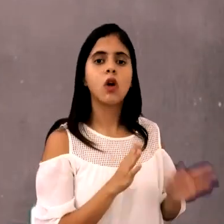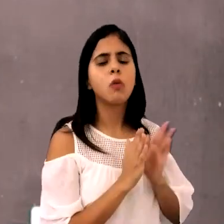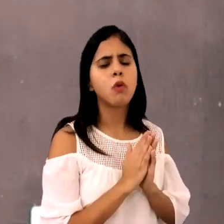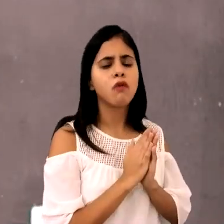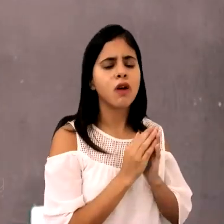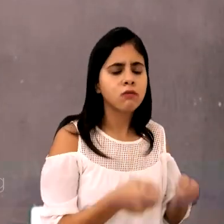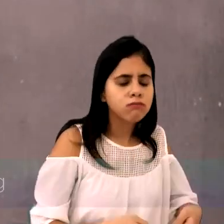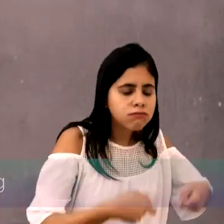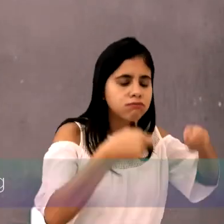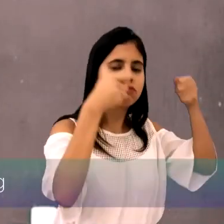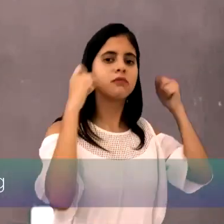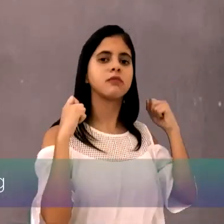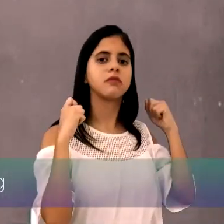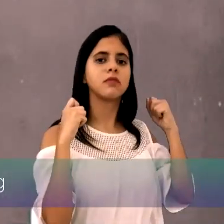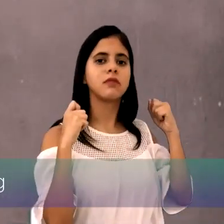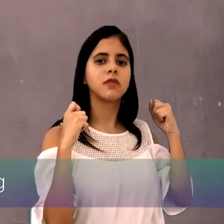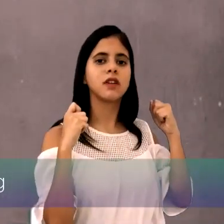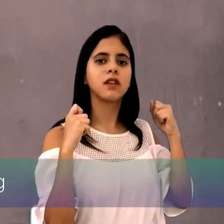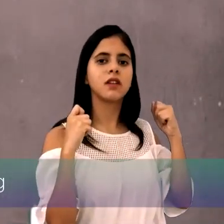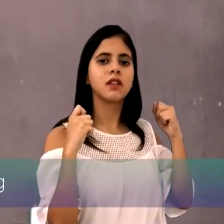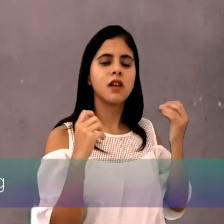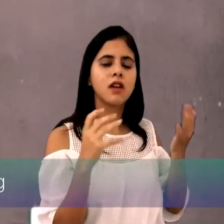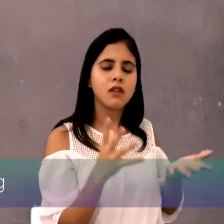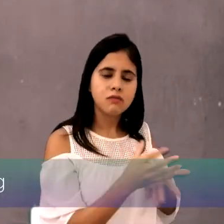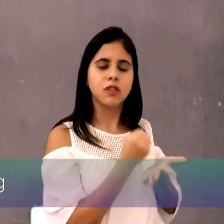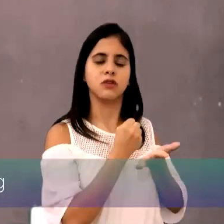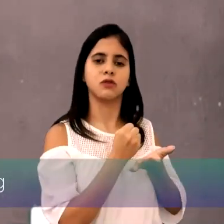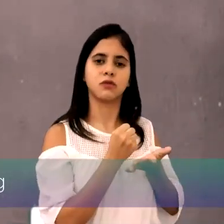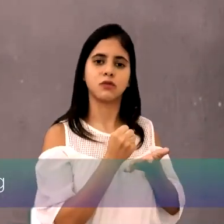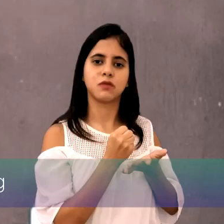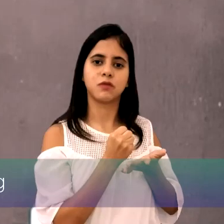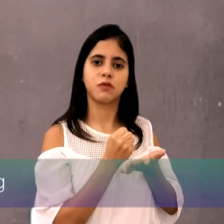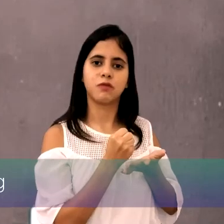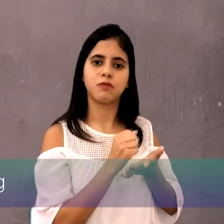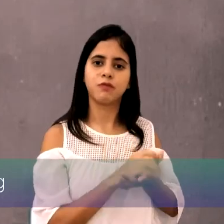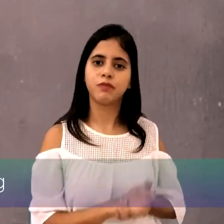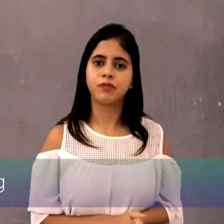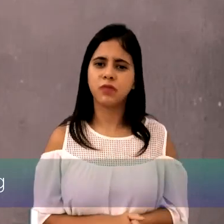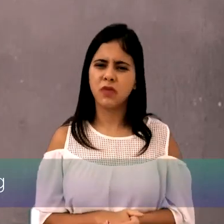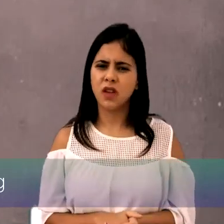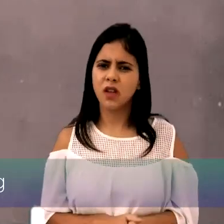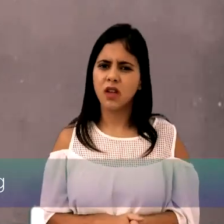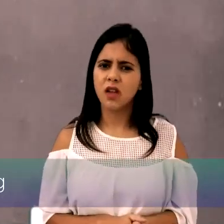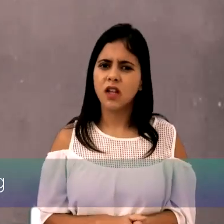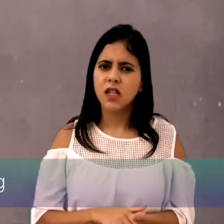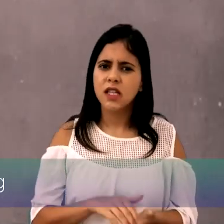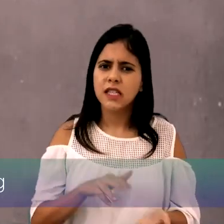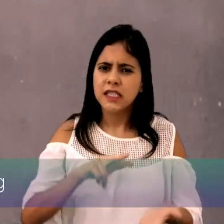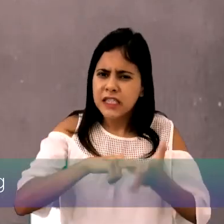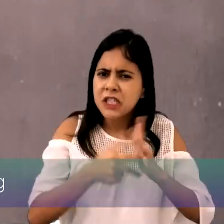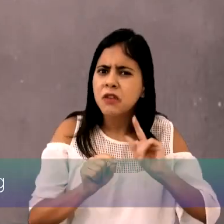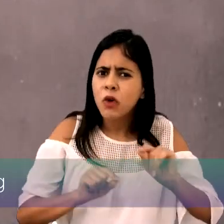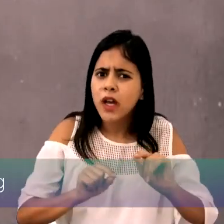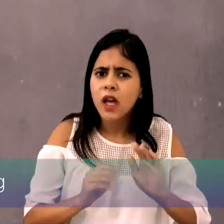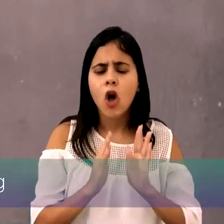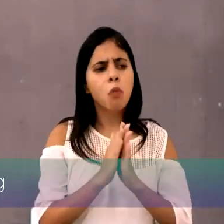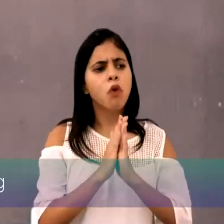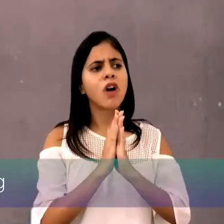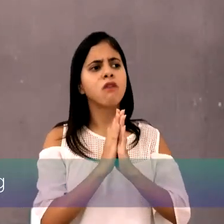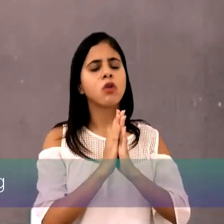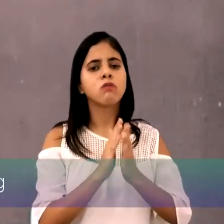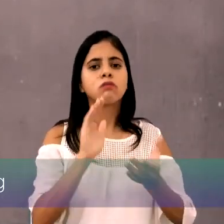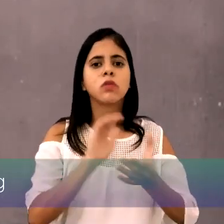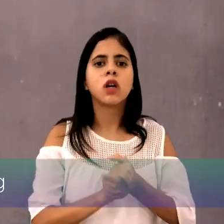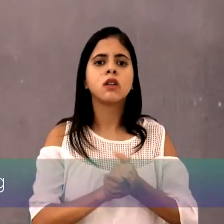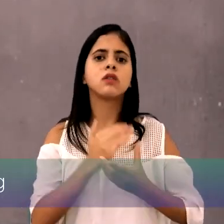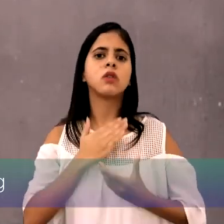estenda a sua capa sobre essa sua serva, porque o Senhor é um resgatador. Sabe o que foi que ela disse? Case comigo.